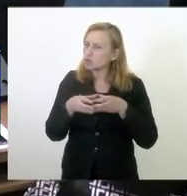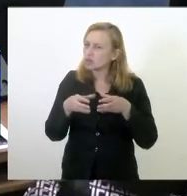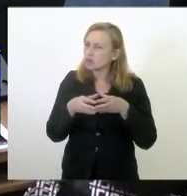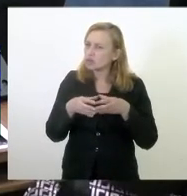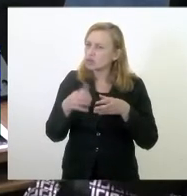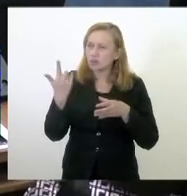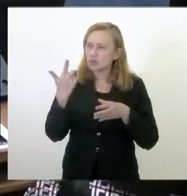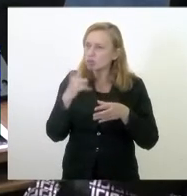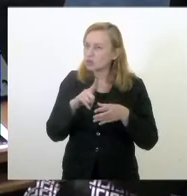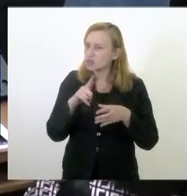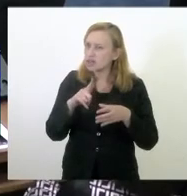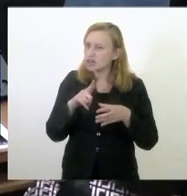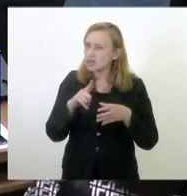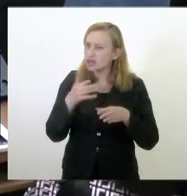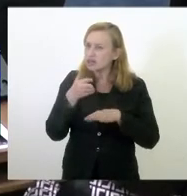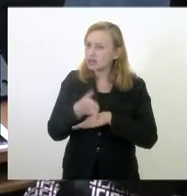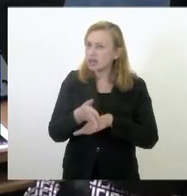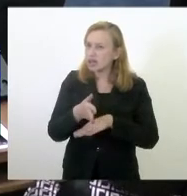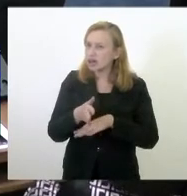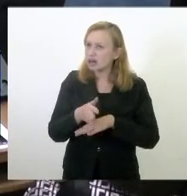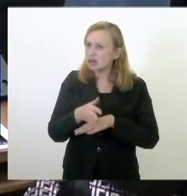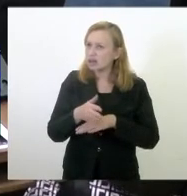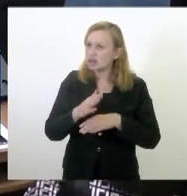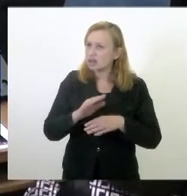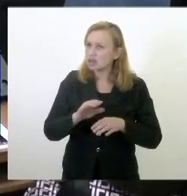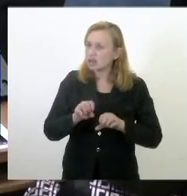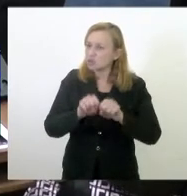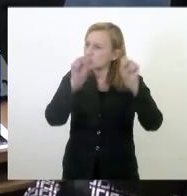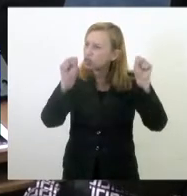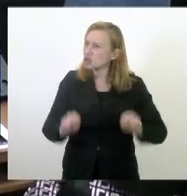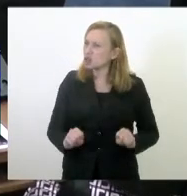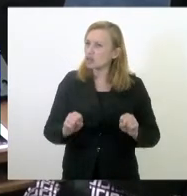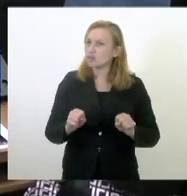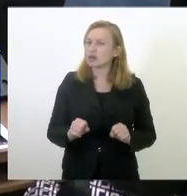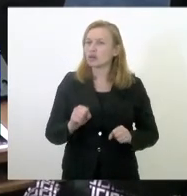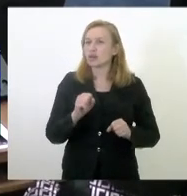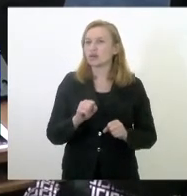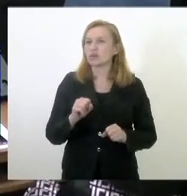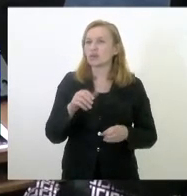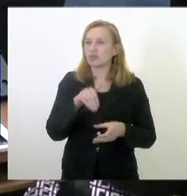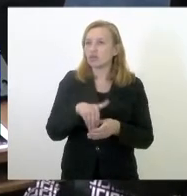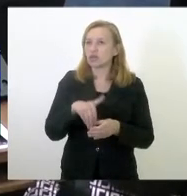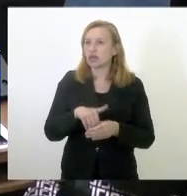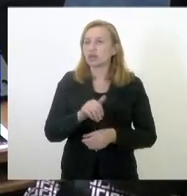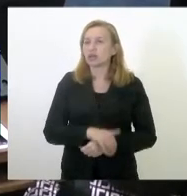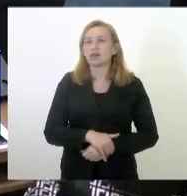entrar no sistema?